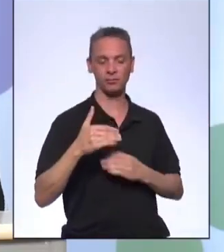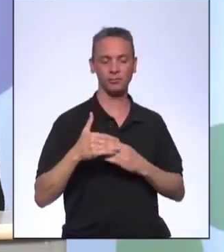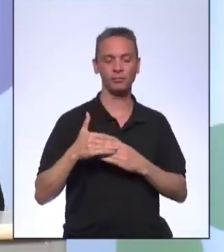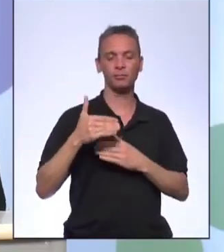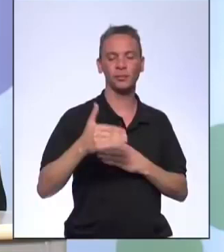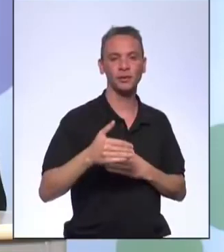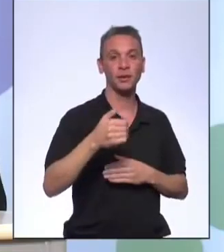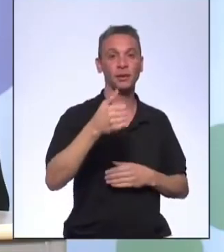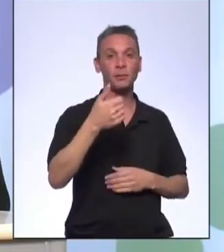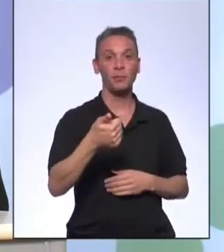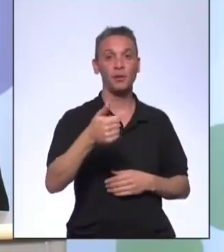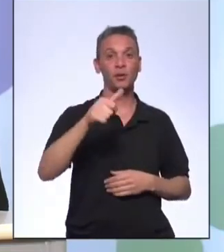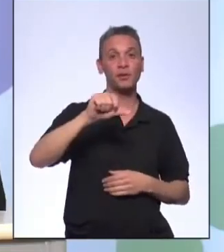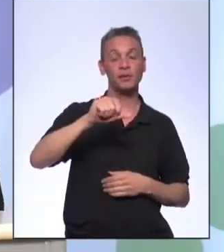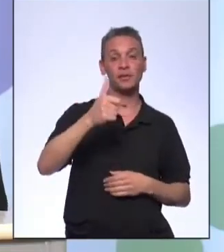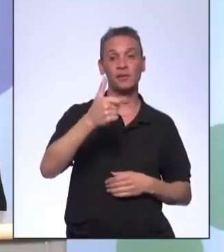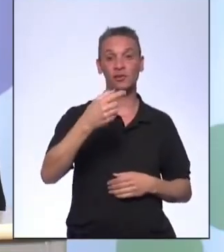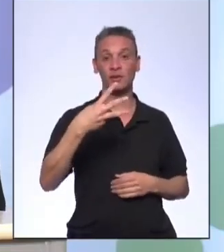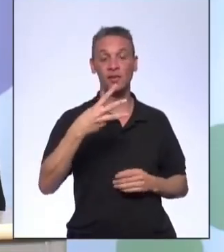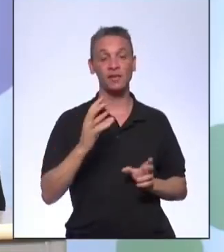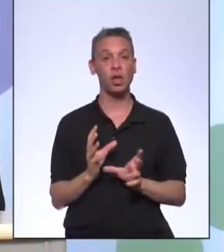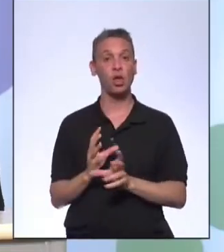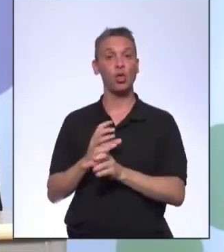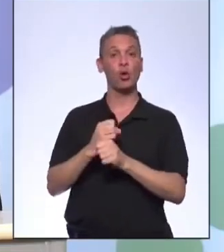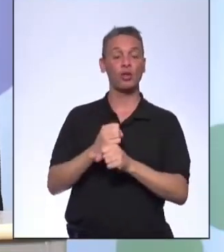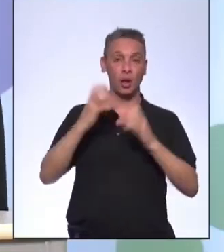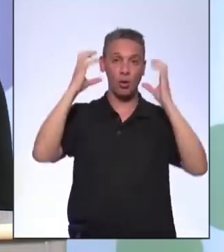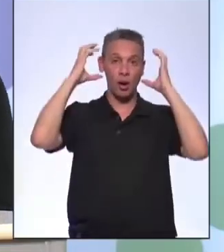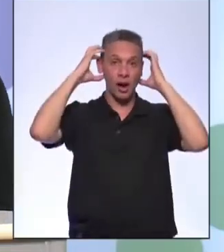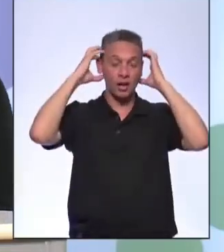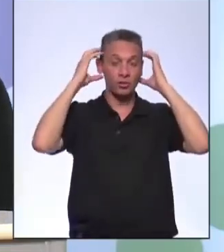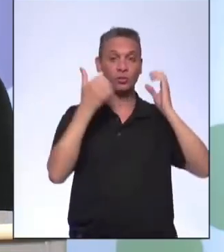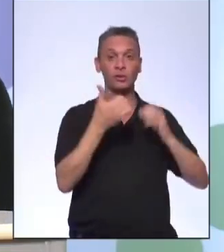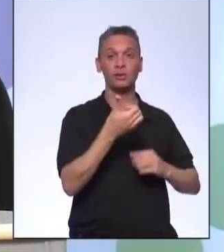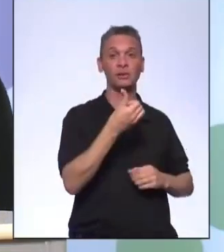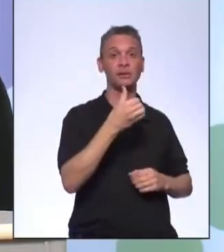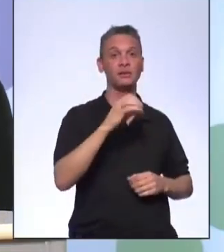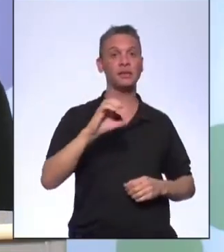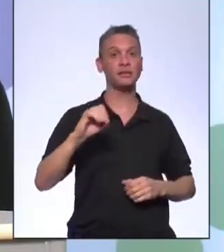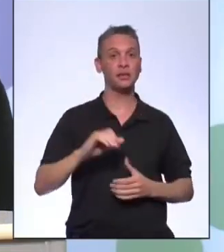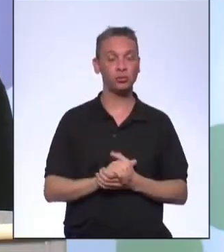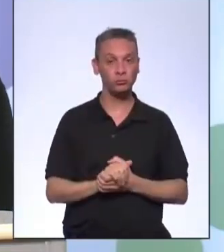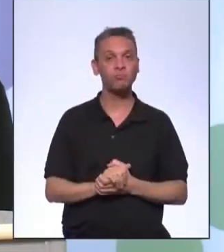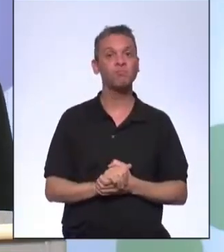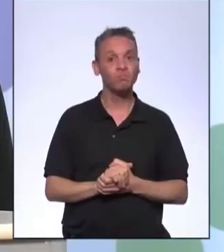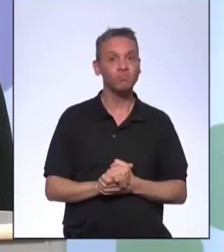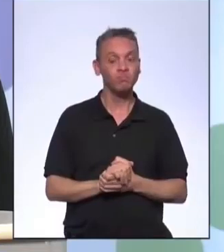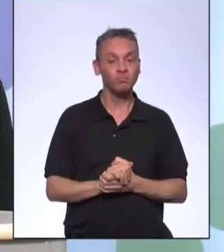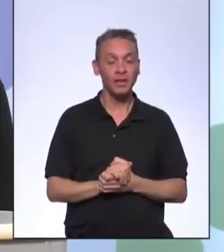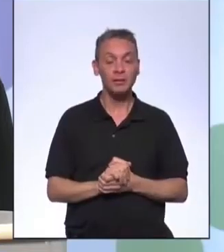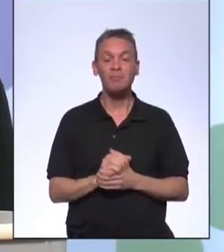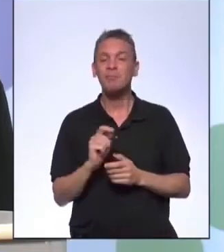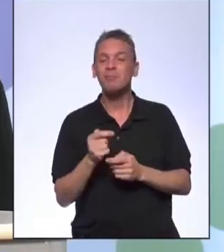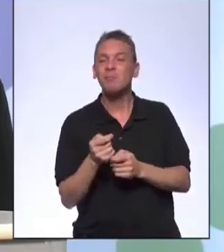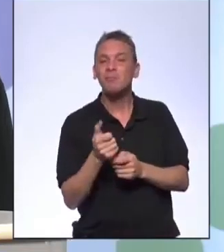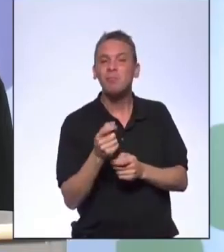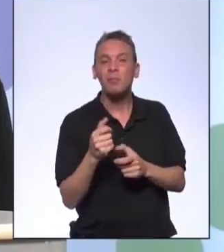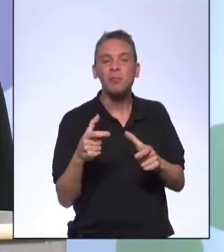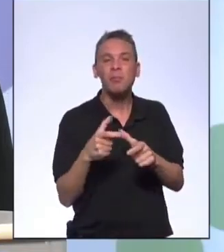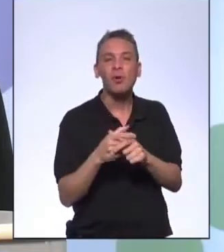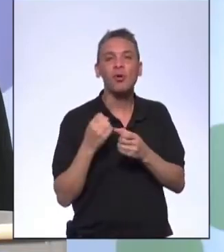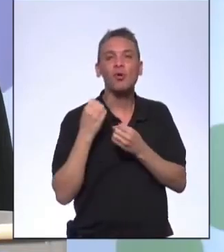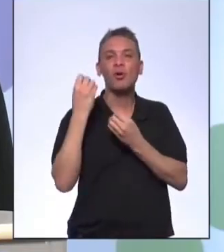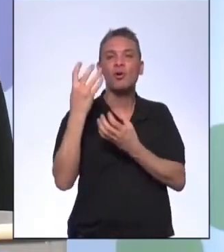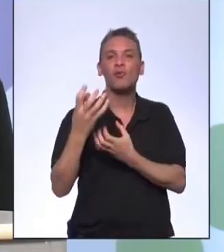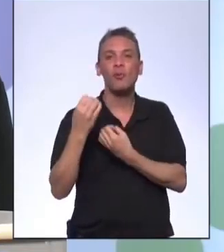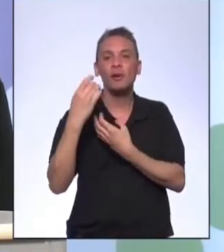1923, tinham 600 aparelhos de rádio. Veja como era restrito o acesso à informação mais ampla sobre o